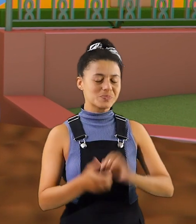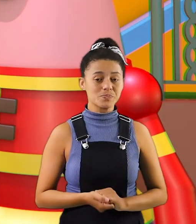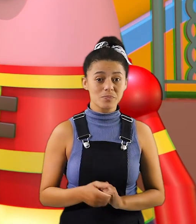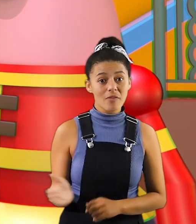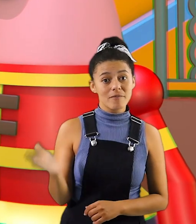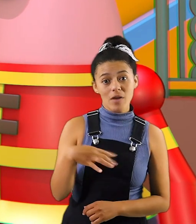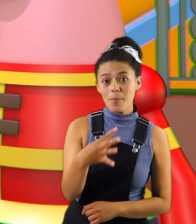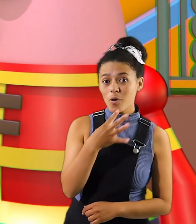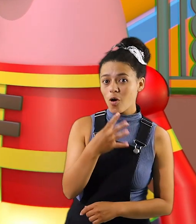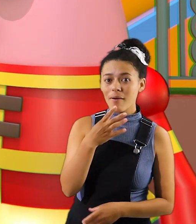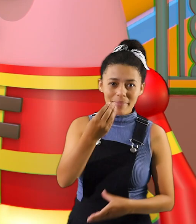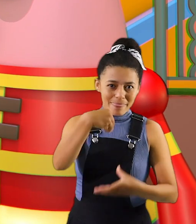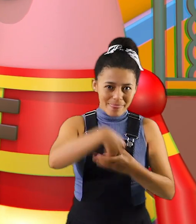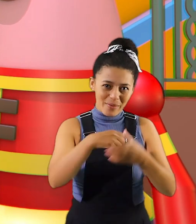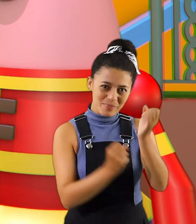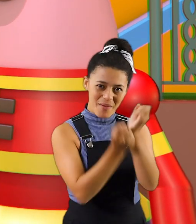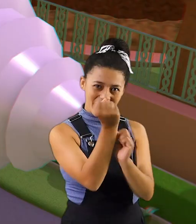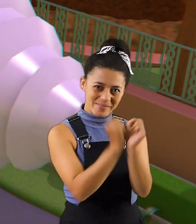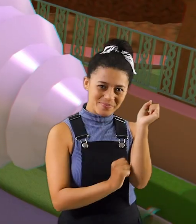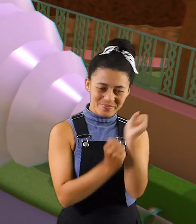Vamos conhecer a nossa super máquina?